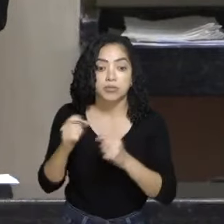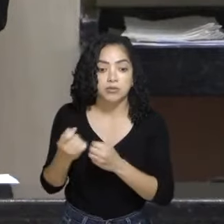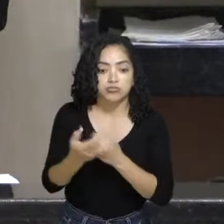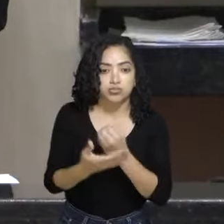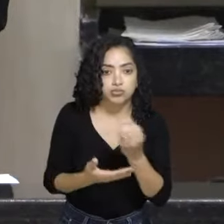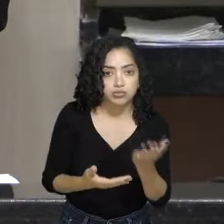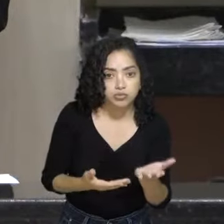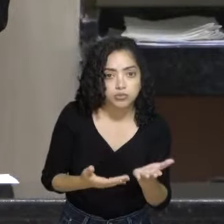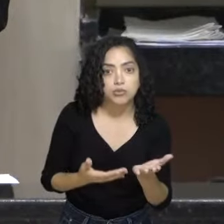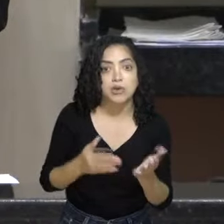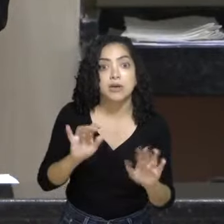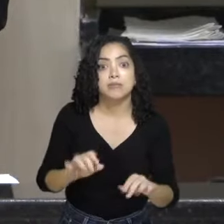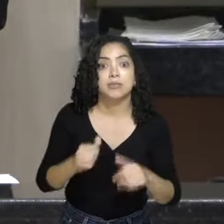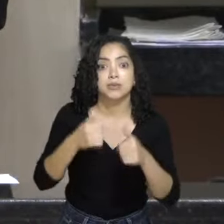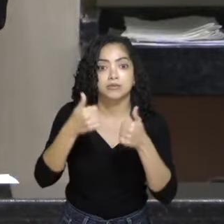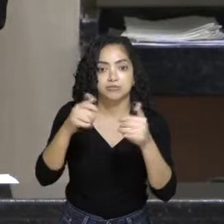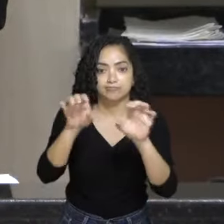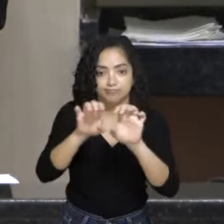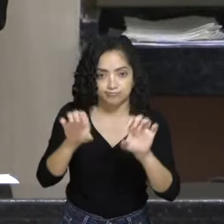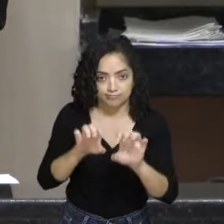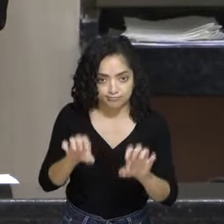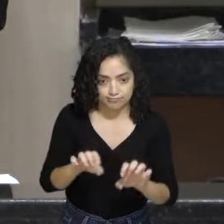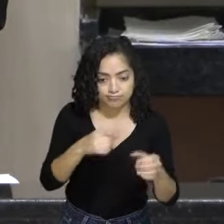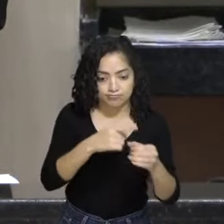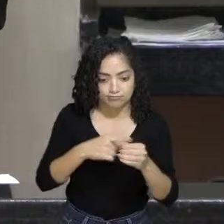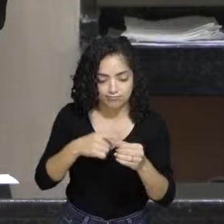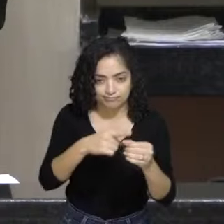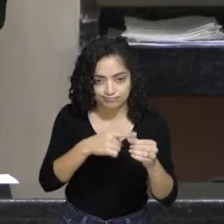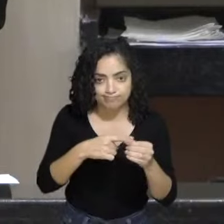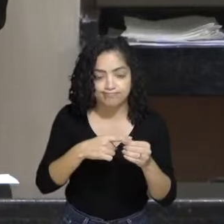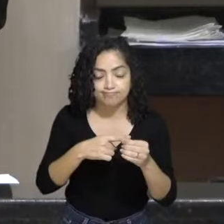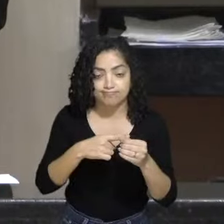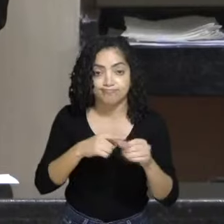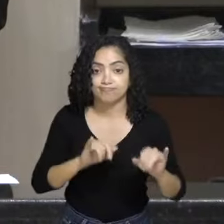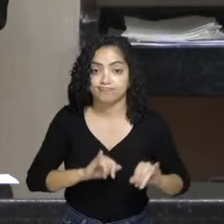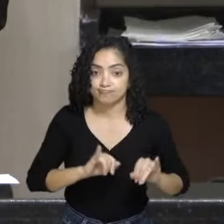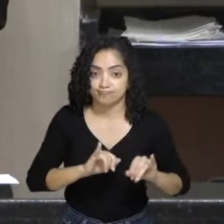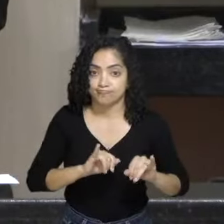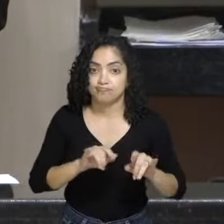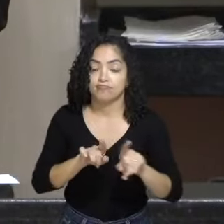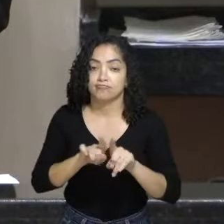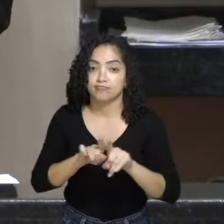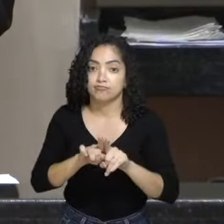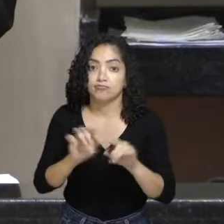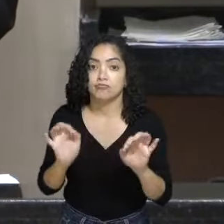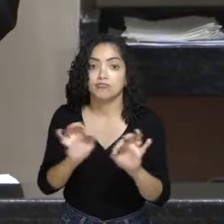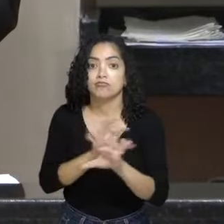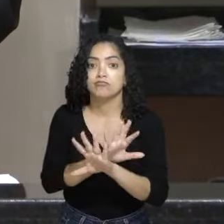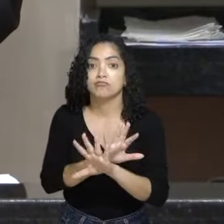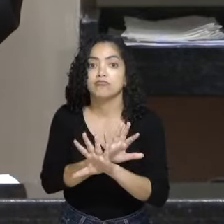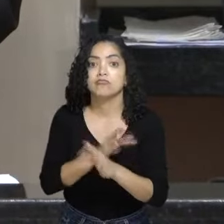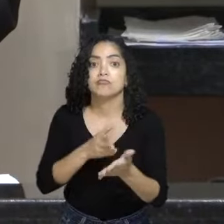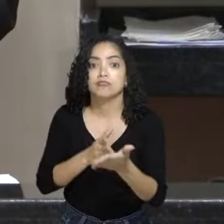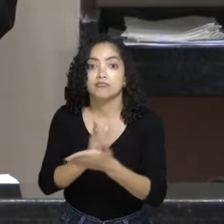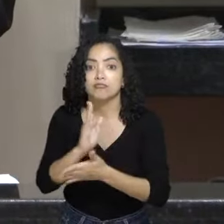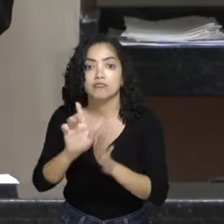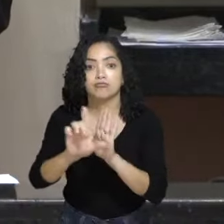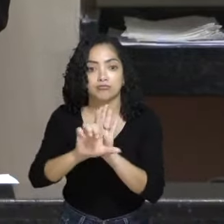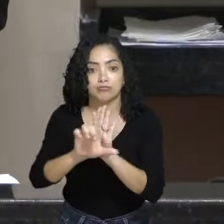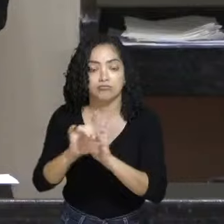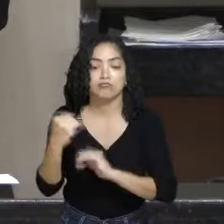para recuperar a infraestrutura dos municípios atingidos. O Parlamento fecha o ano com a aprovação de leis